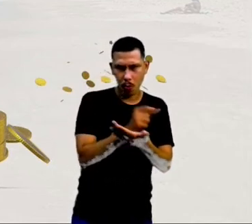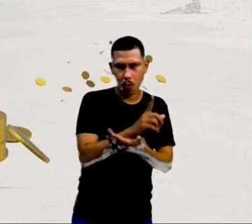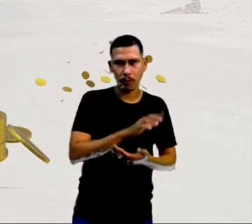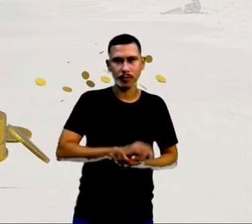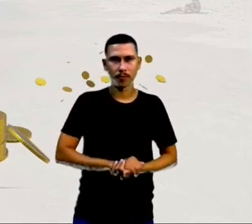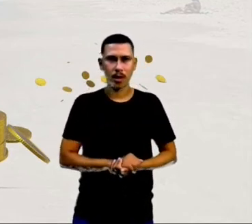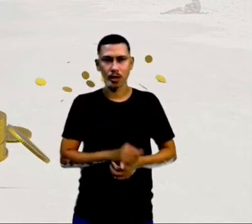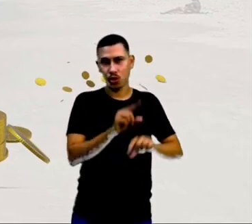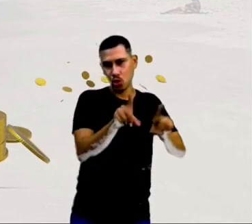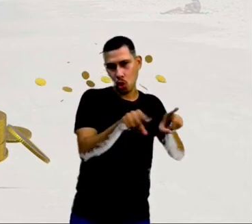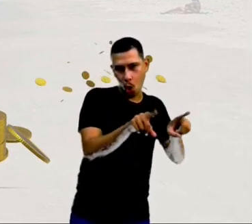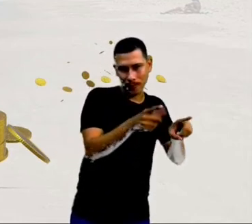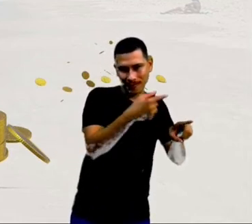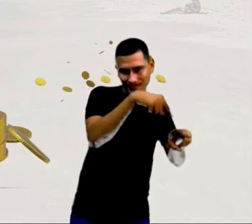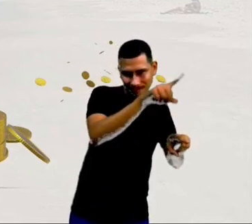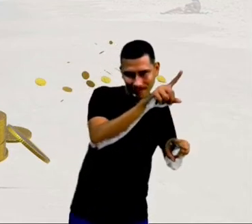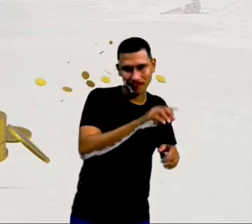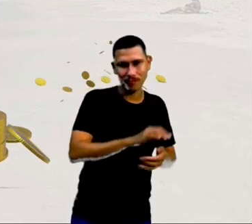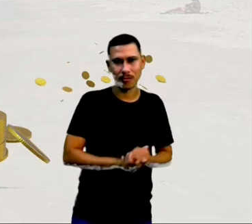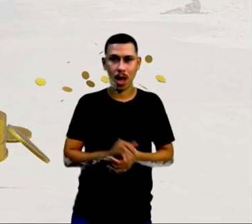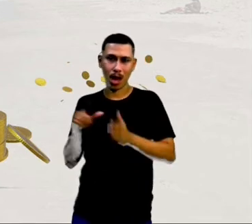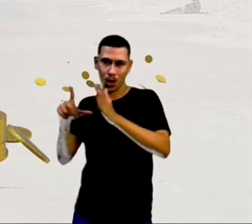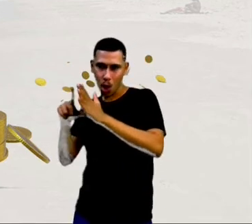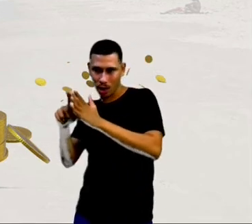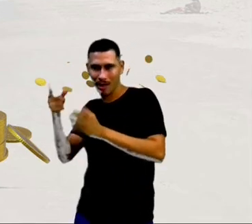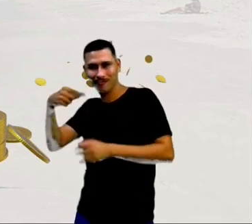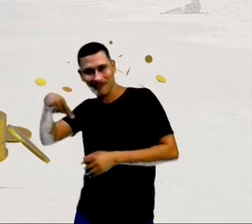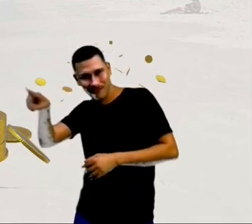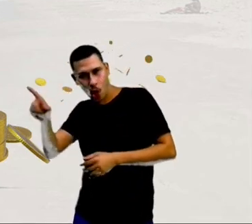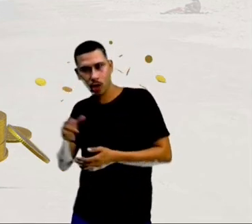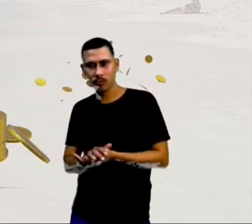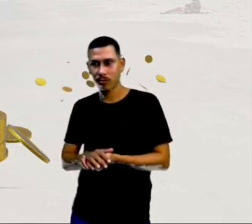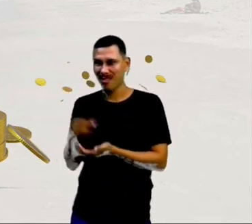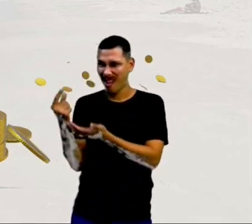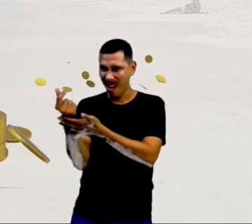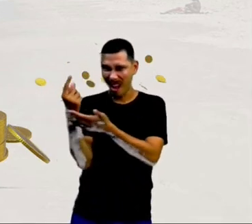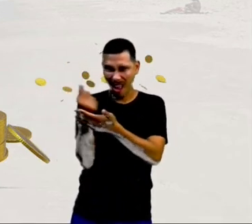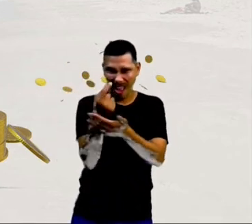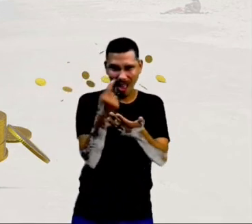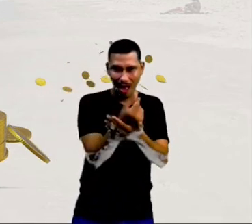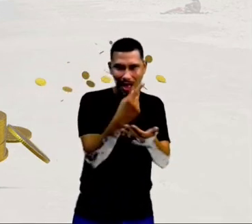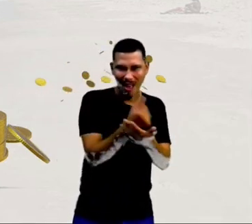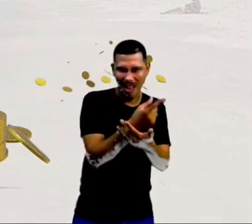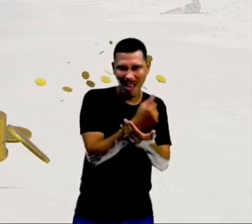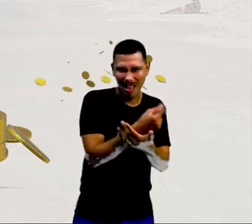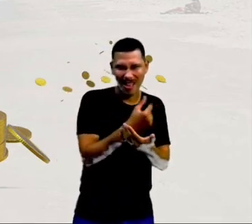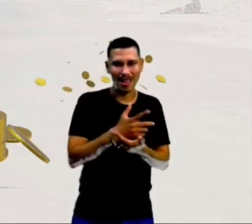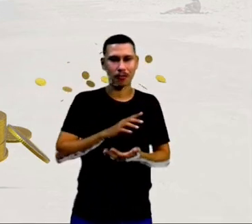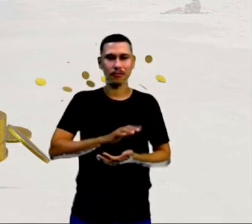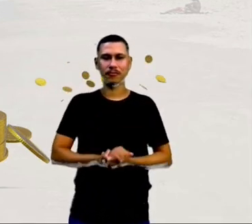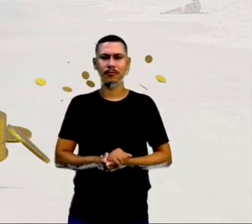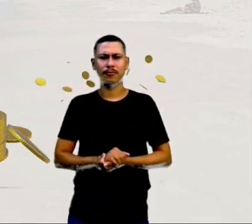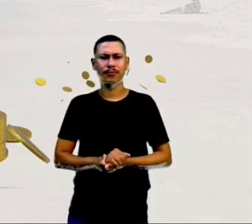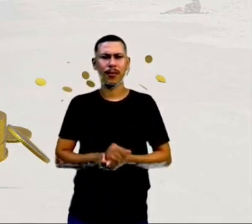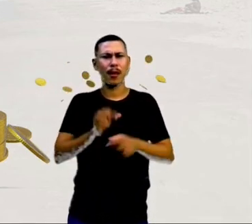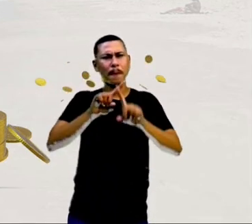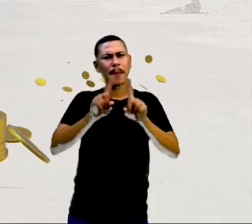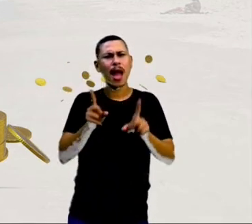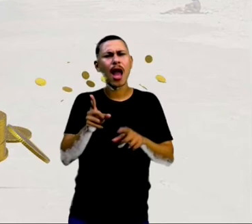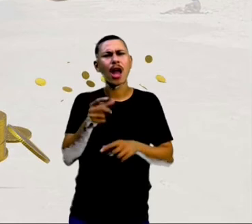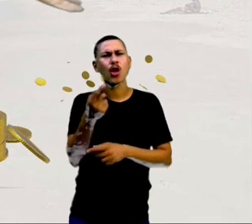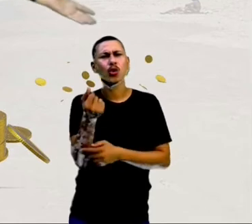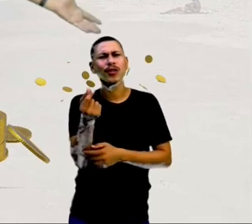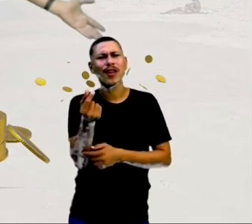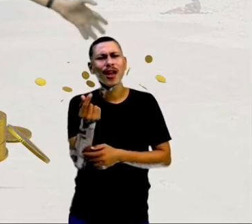loja fazer umas comprinhas, gastou à vontade, tá certo? Mas, o que é que vai acontecer com o dinheiro?